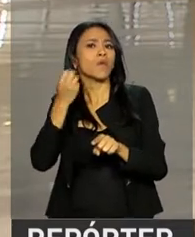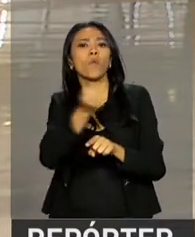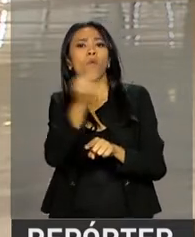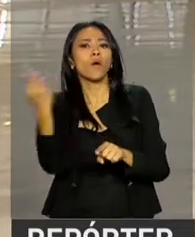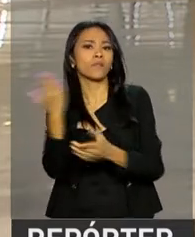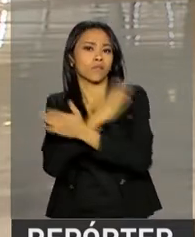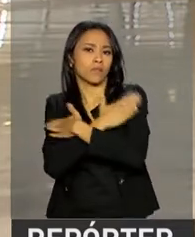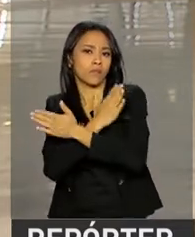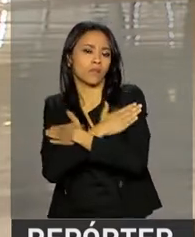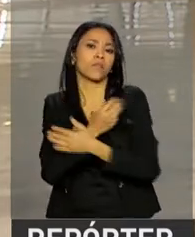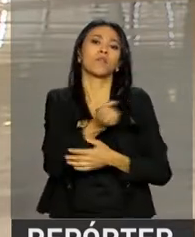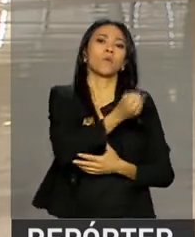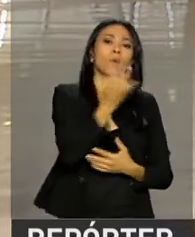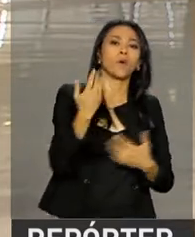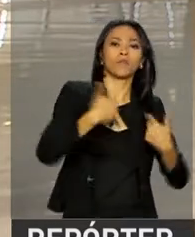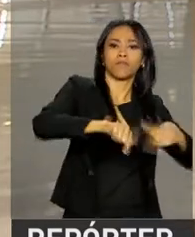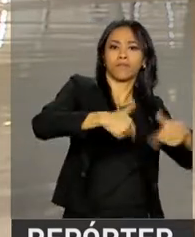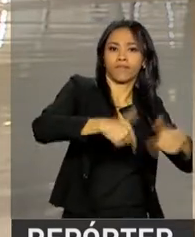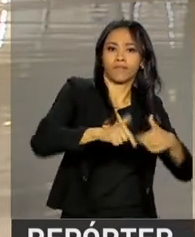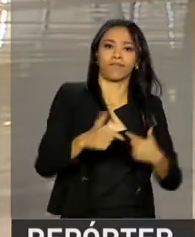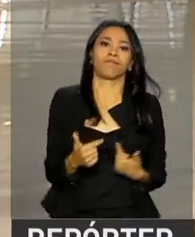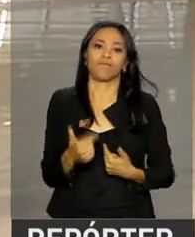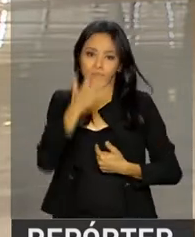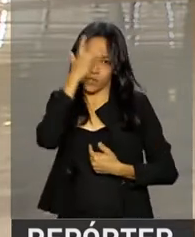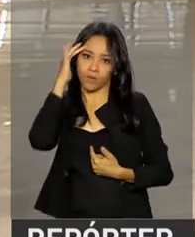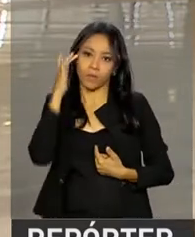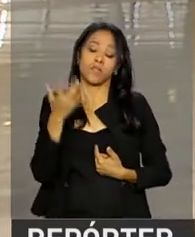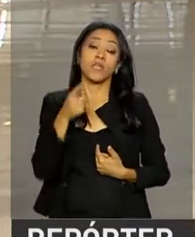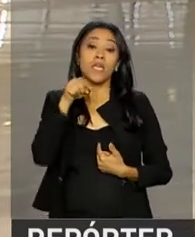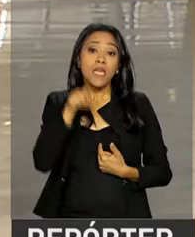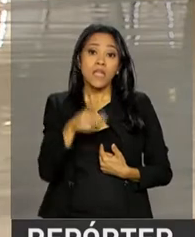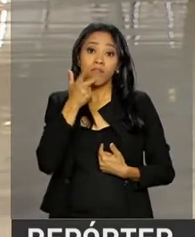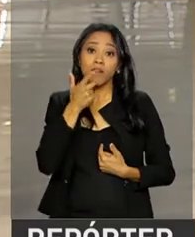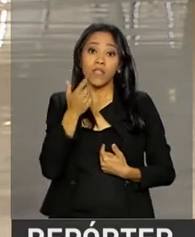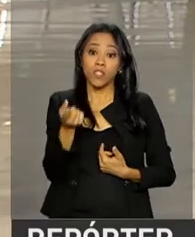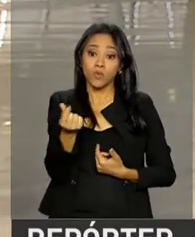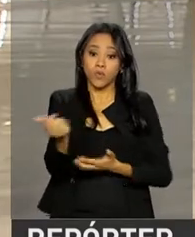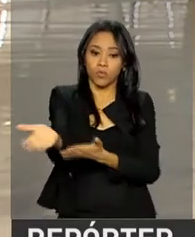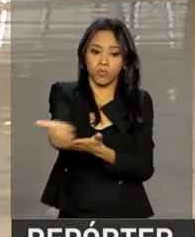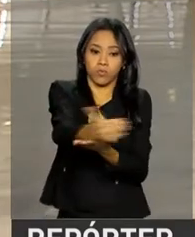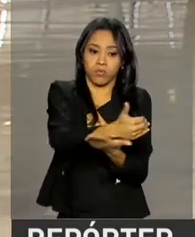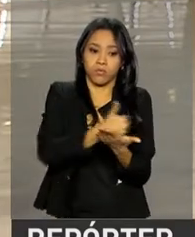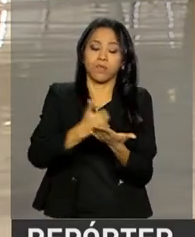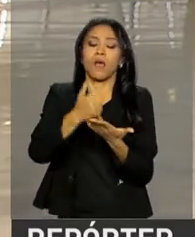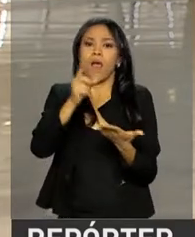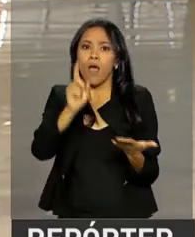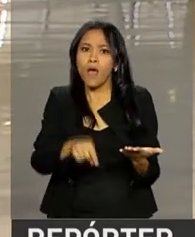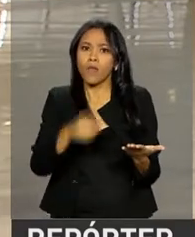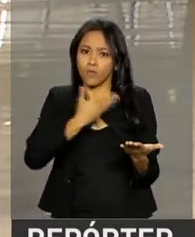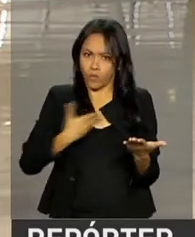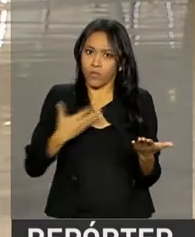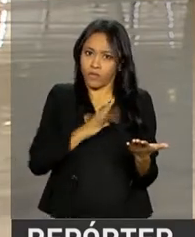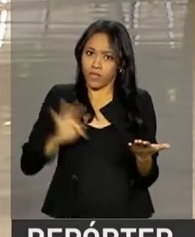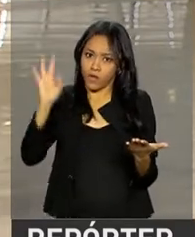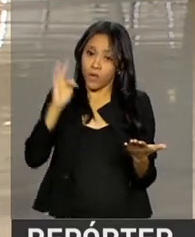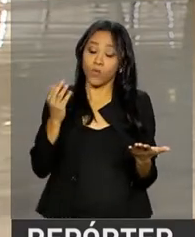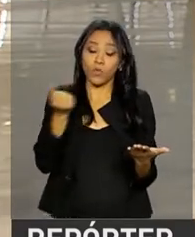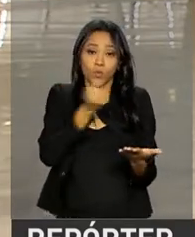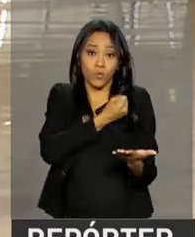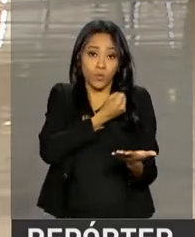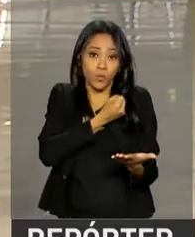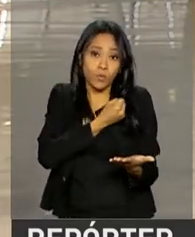está confiante que o aumento na arrecadação federal seja um indicativo de que o número de